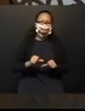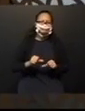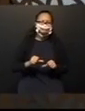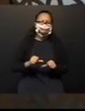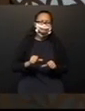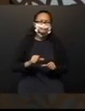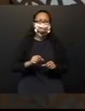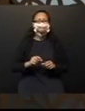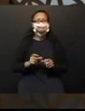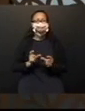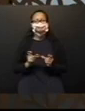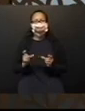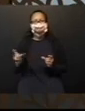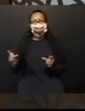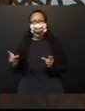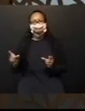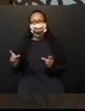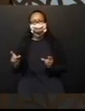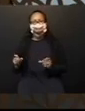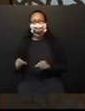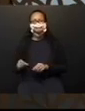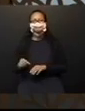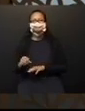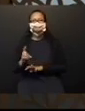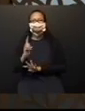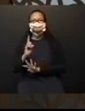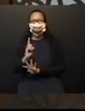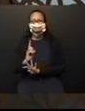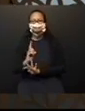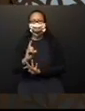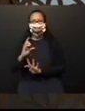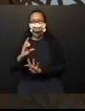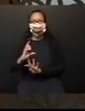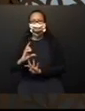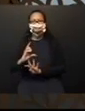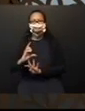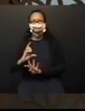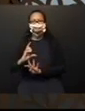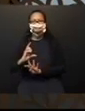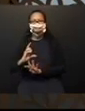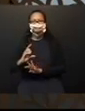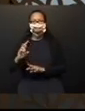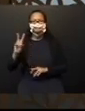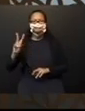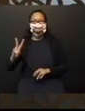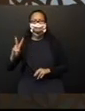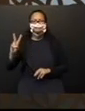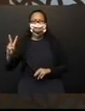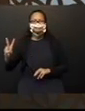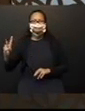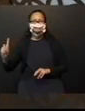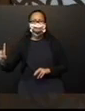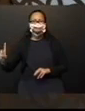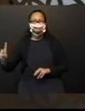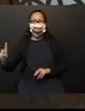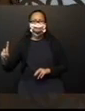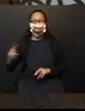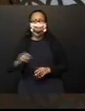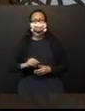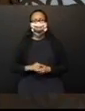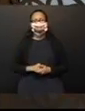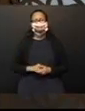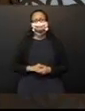outra ordem. Dezena, centena. Olha lá como que acabou. 221, tá?